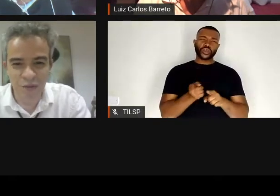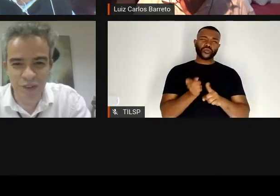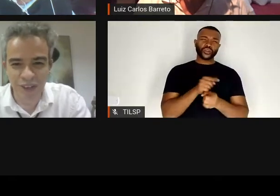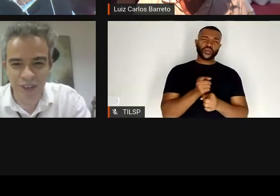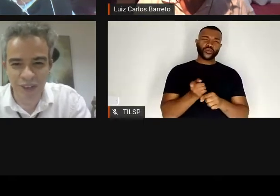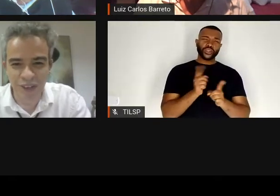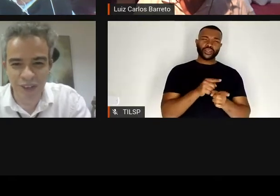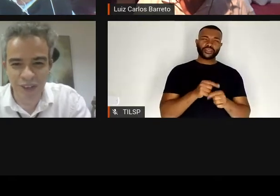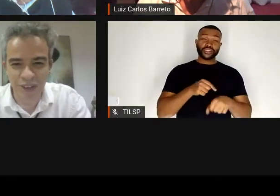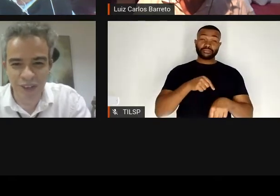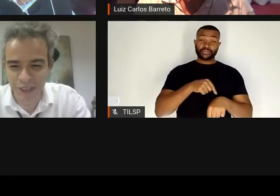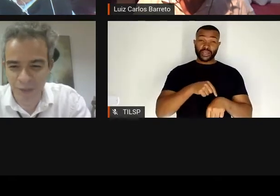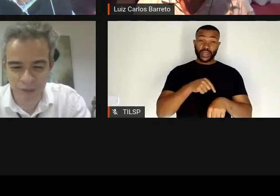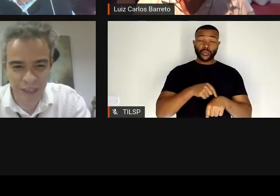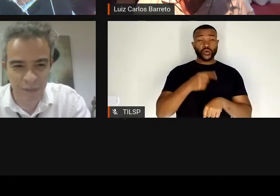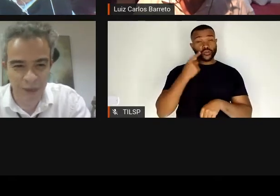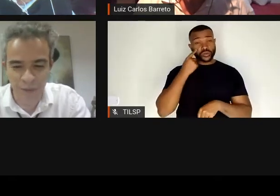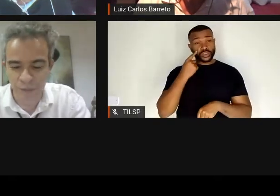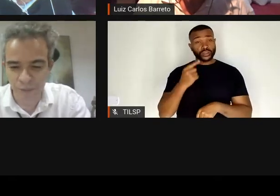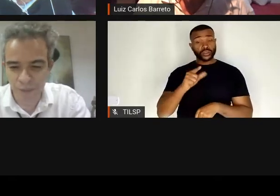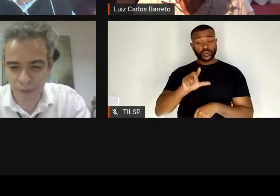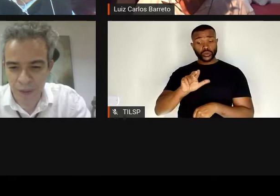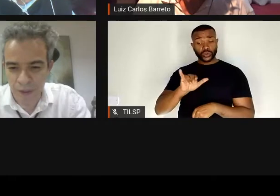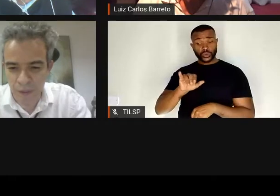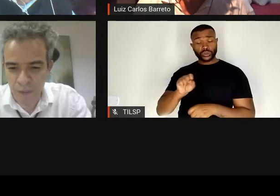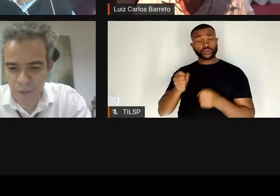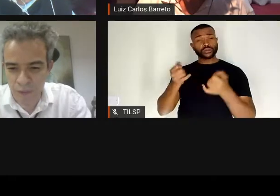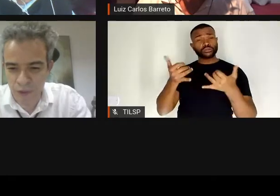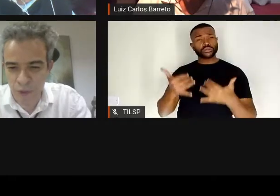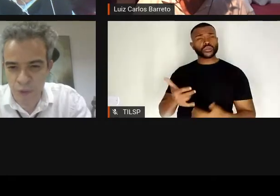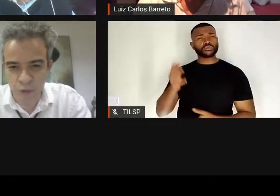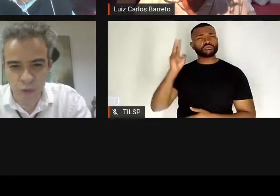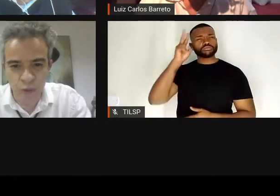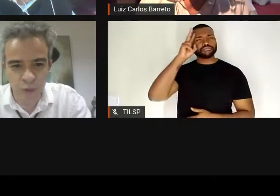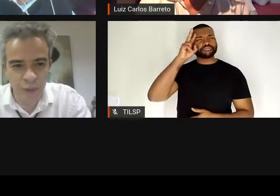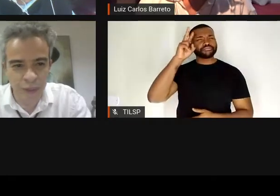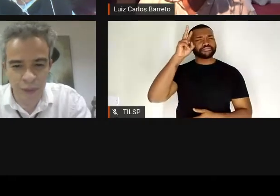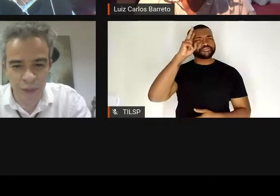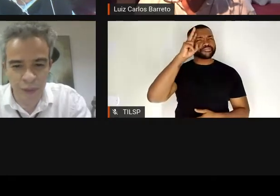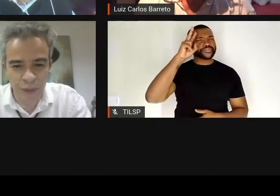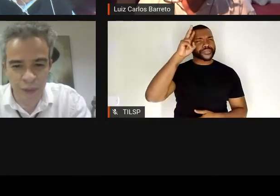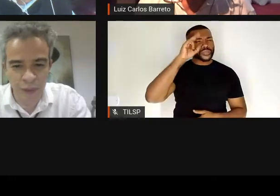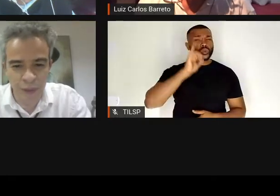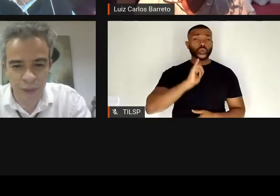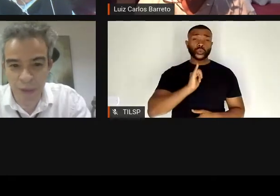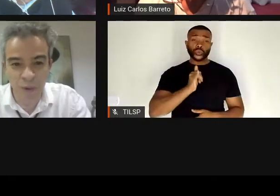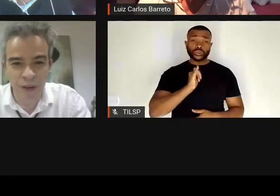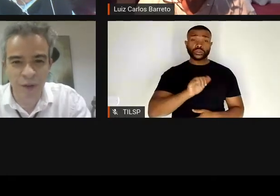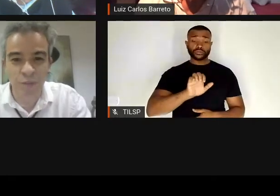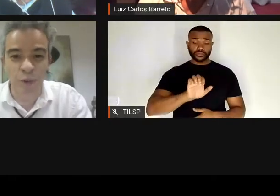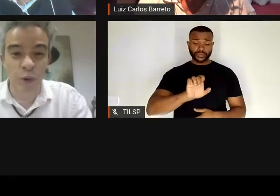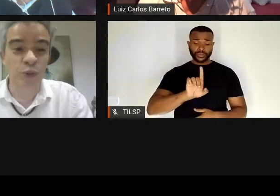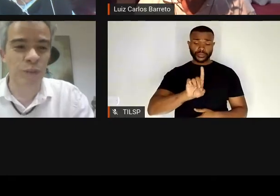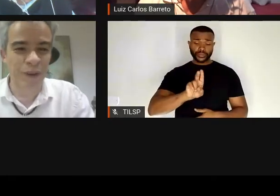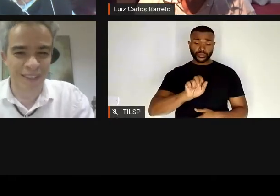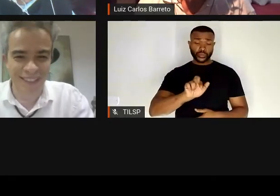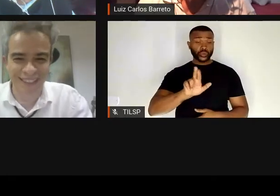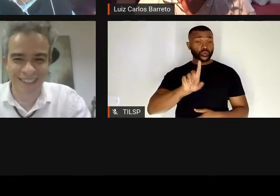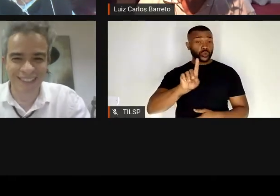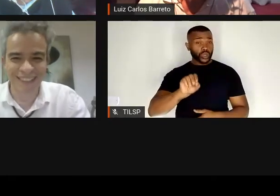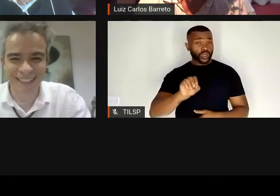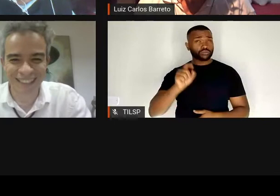Bom, então vou rebobinar um pouquinho aqui o tempo. Ouvindo aqui o Luiz Carlos Barreto, me fez lembrar um dos contos